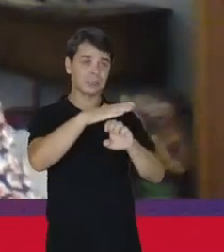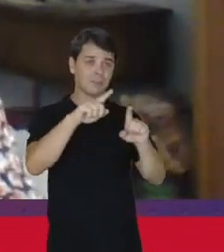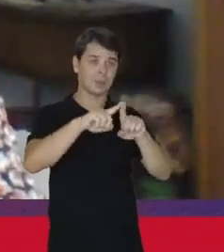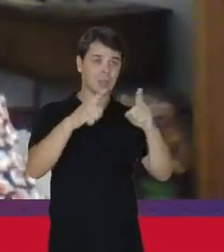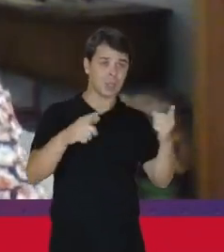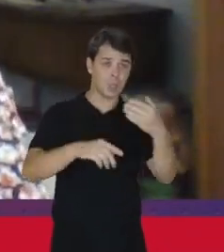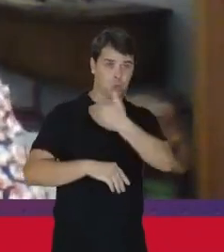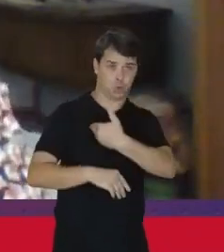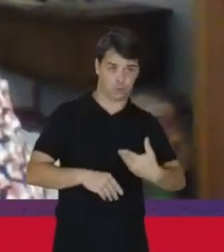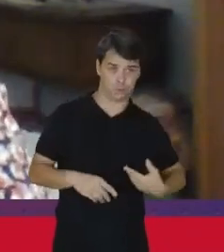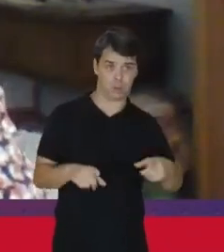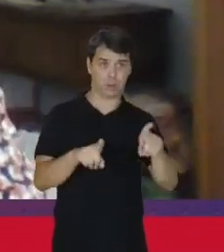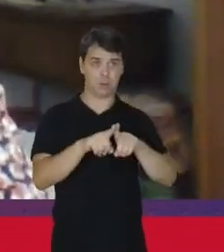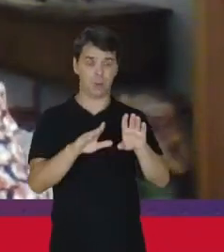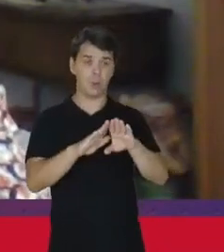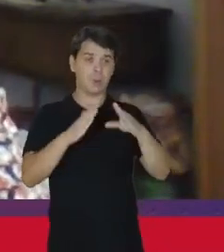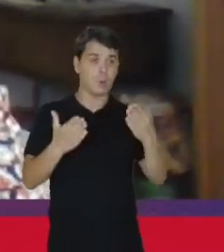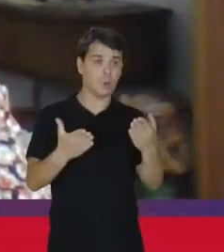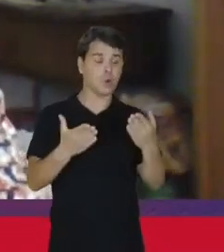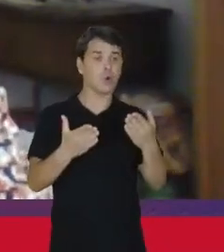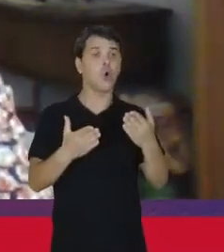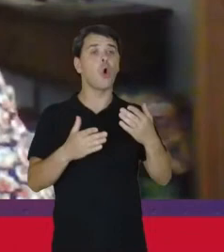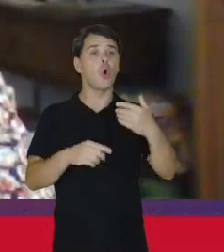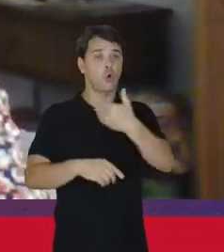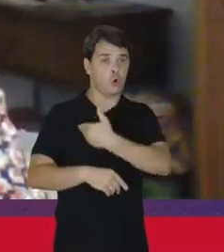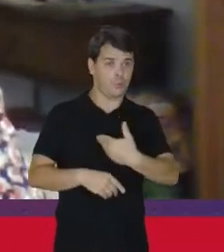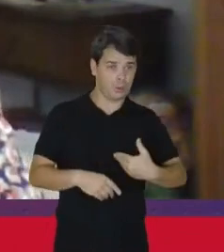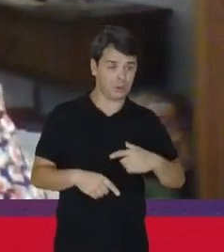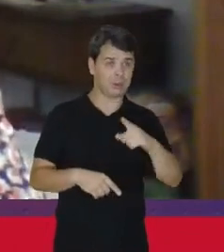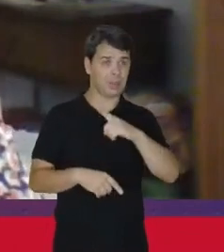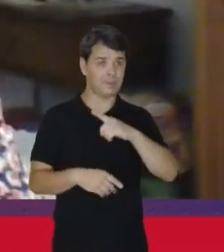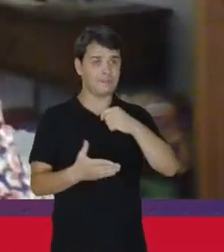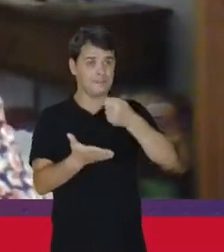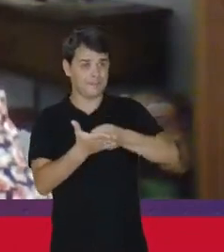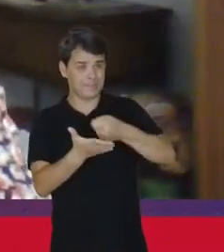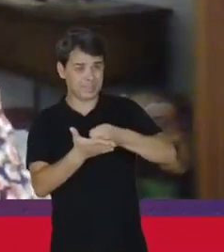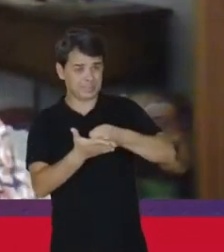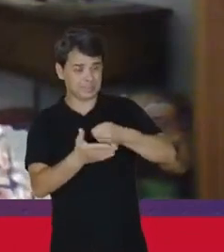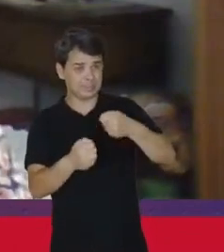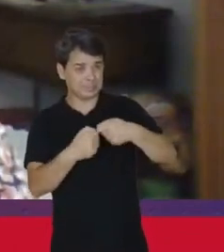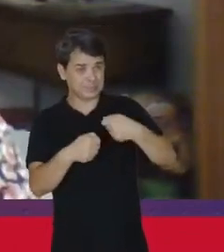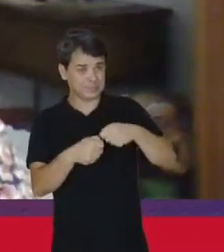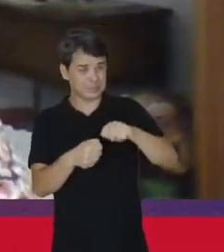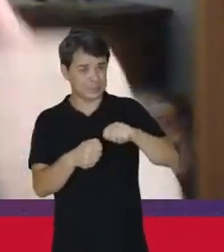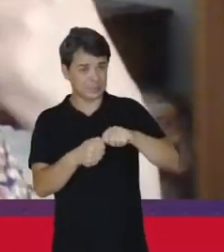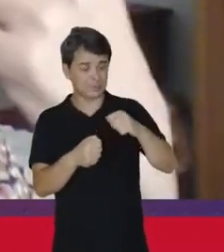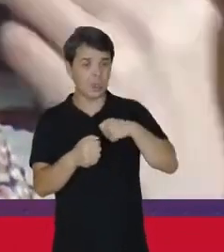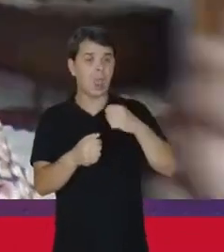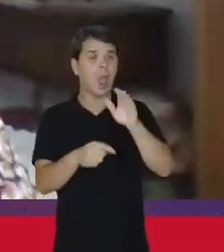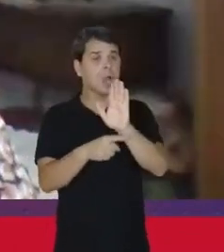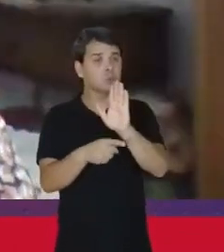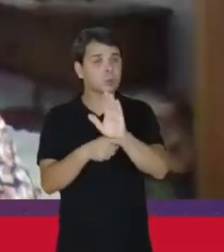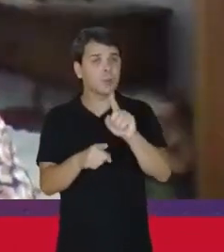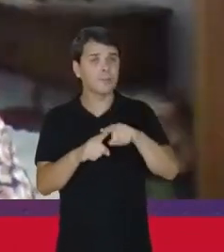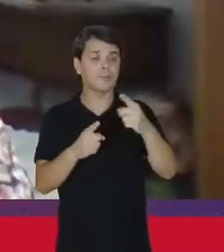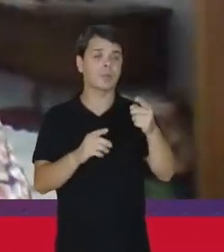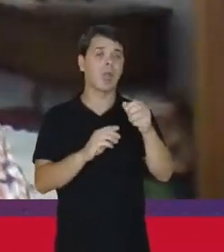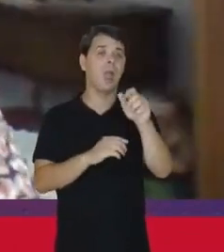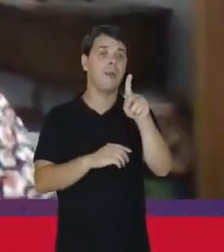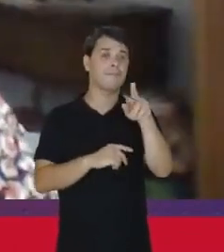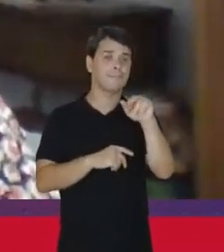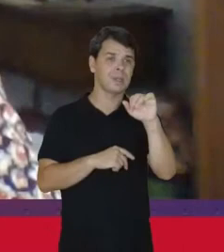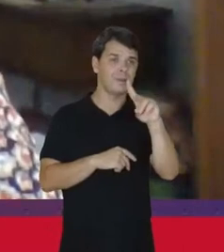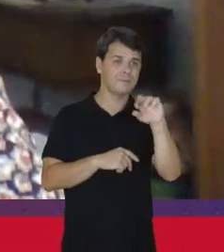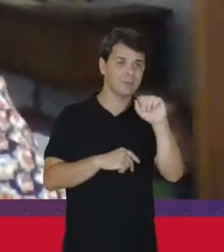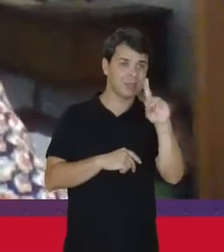e governo. Portanto, o governo tem sim que cumprir a sua parte. Segundo, a Previdência